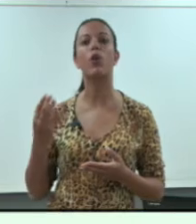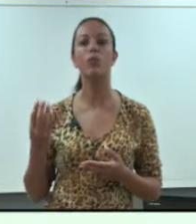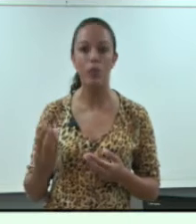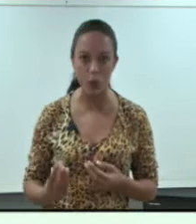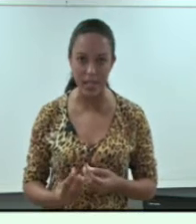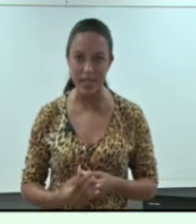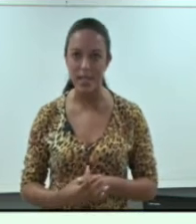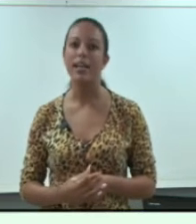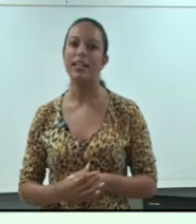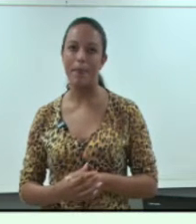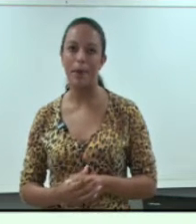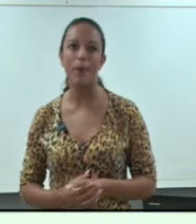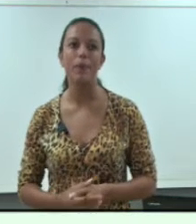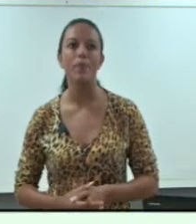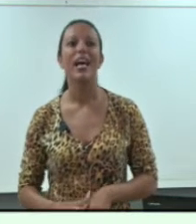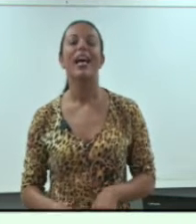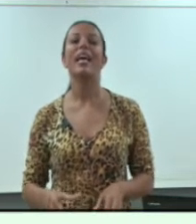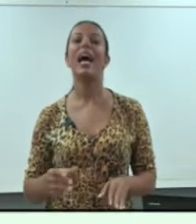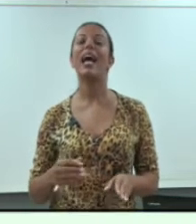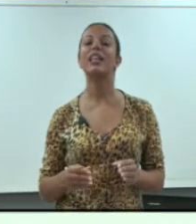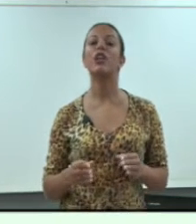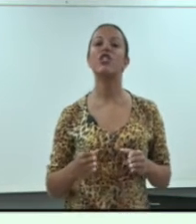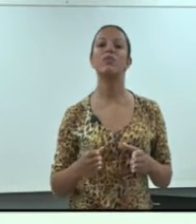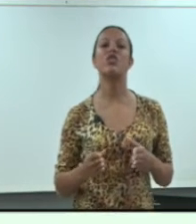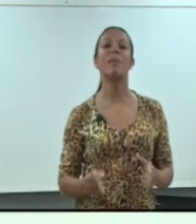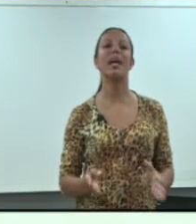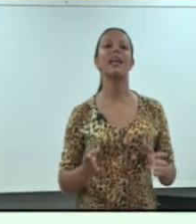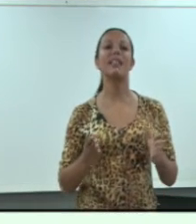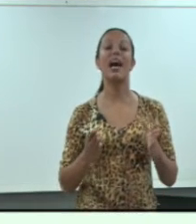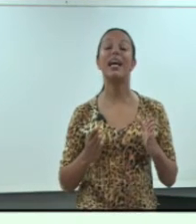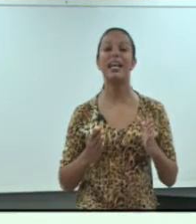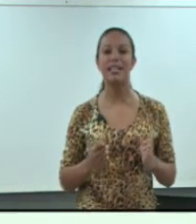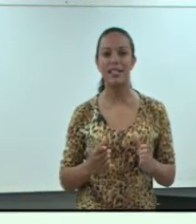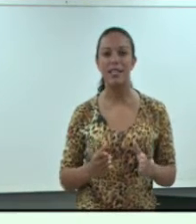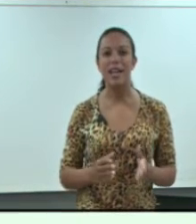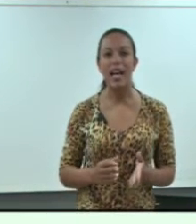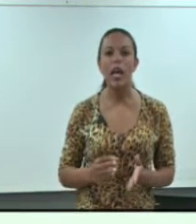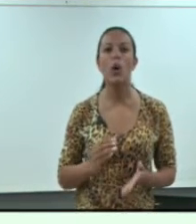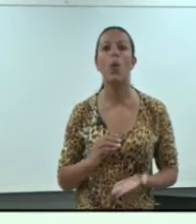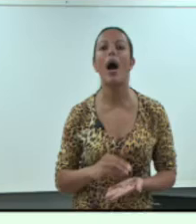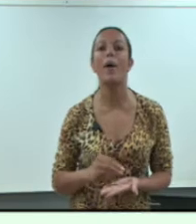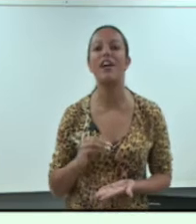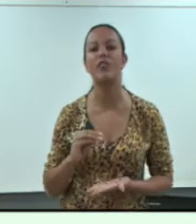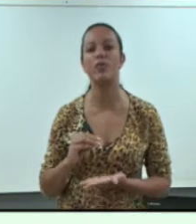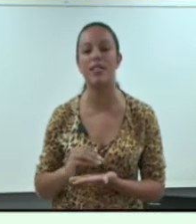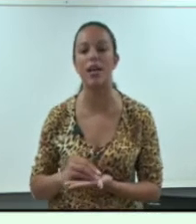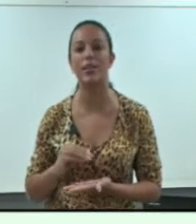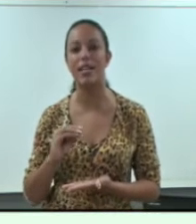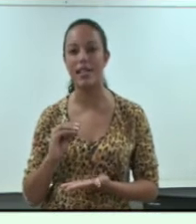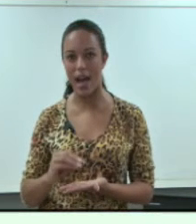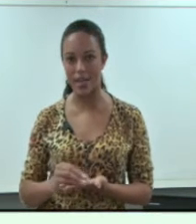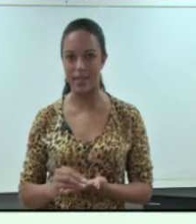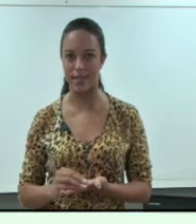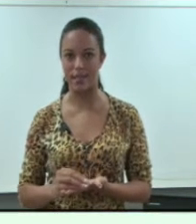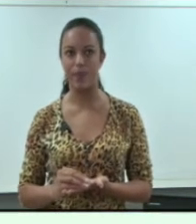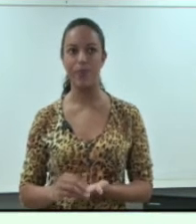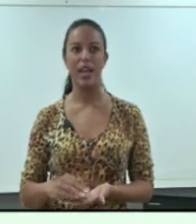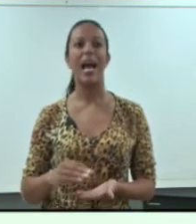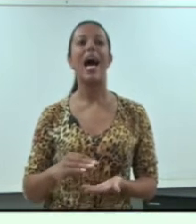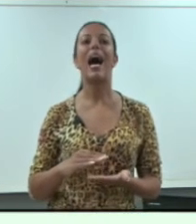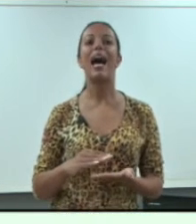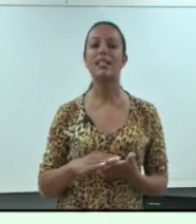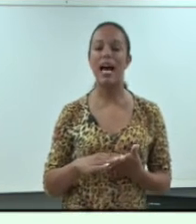podem ser usada como mudas tá bom E aí nós temos também as raízes é a função das